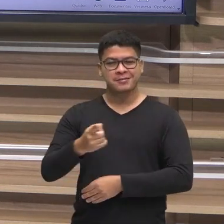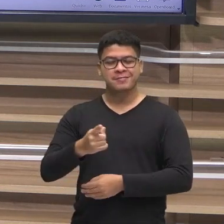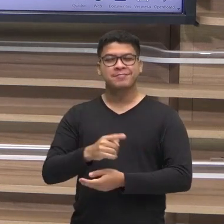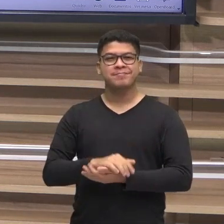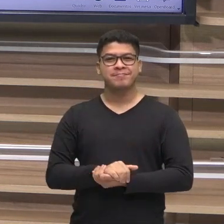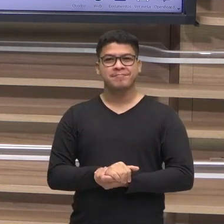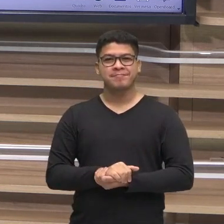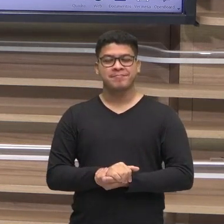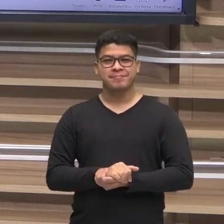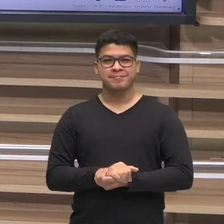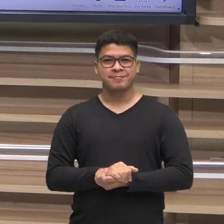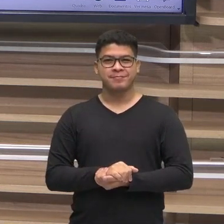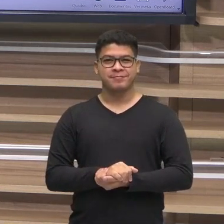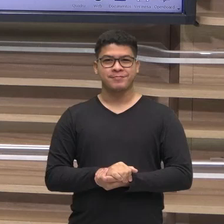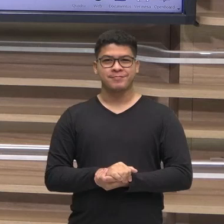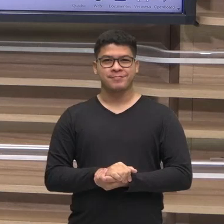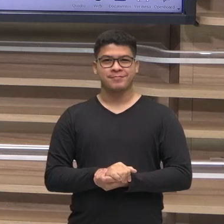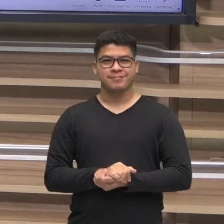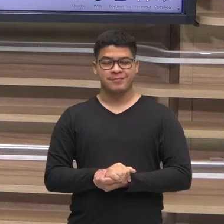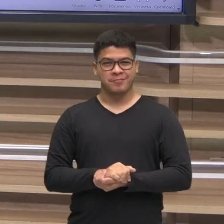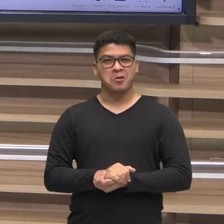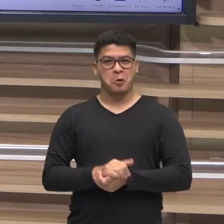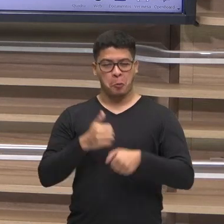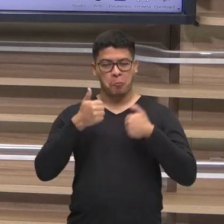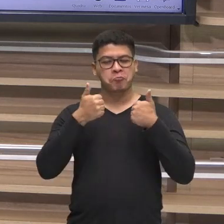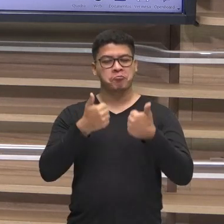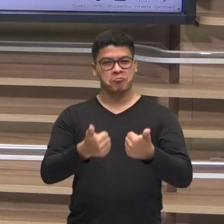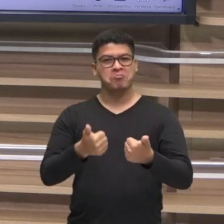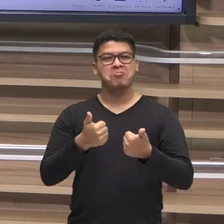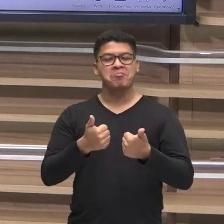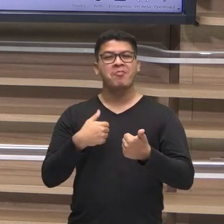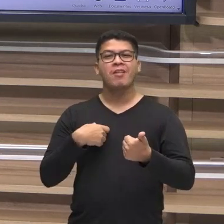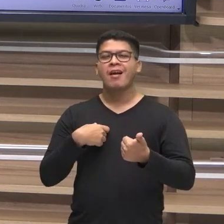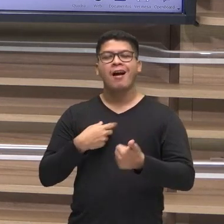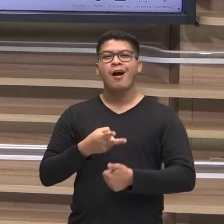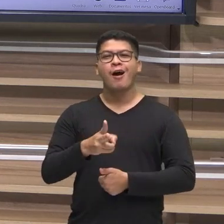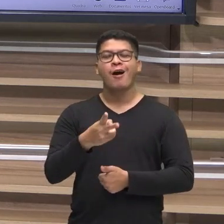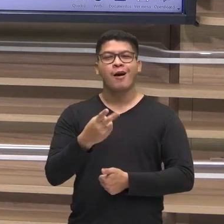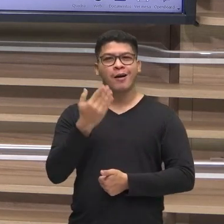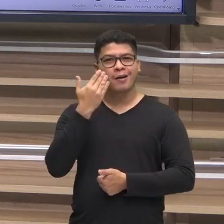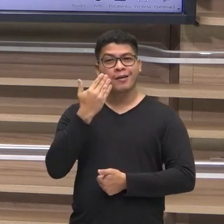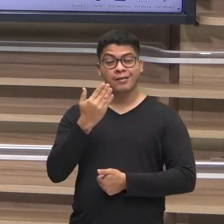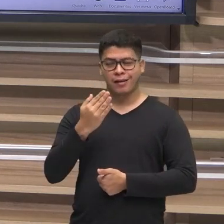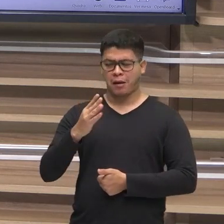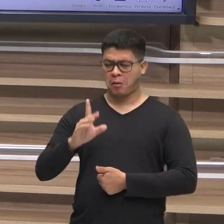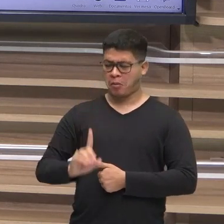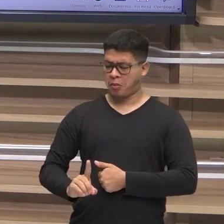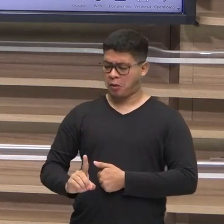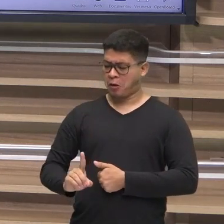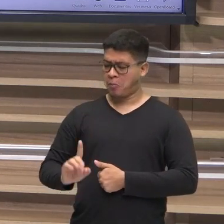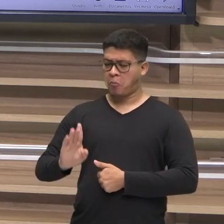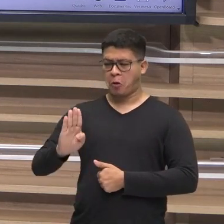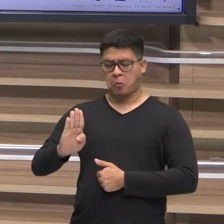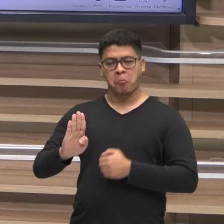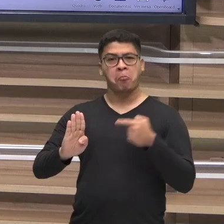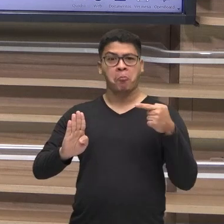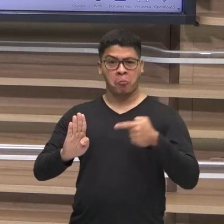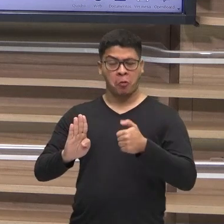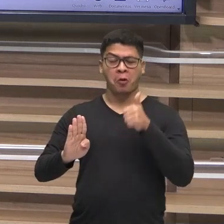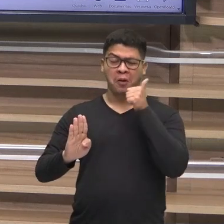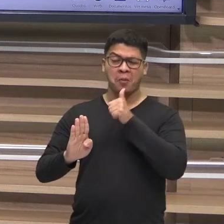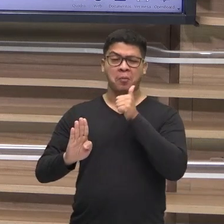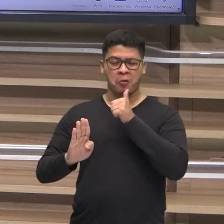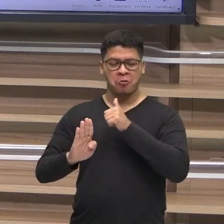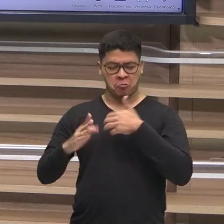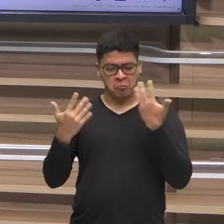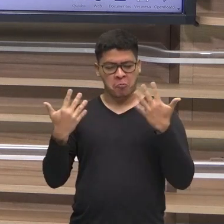nas nossas participações. Very good. Bom, então temos a letter D e a letter B, não é? As meninas estão bombando aqui. Thank you